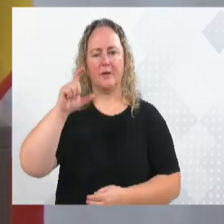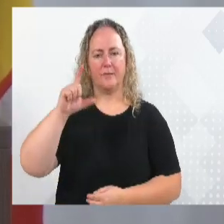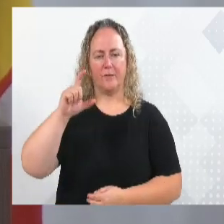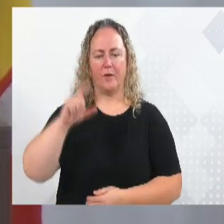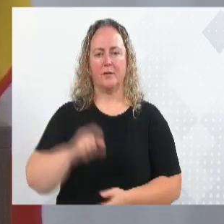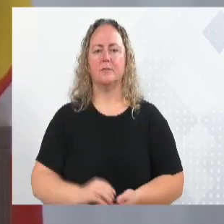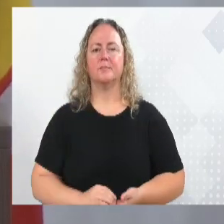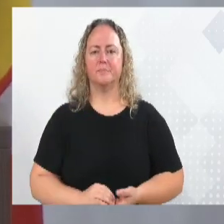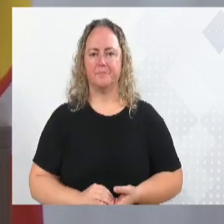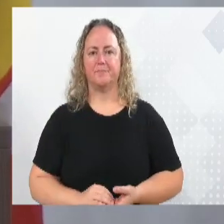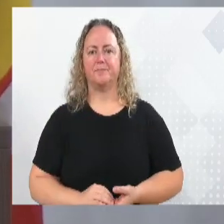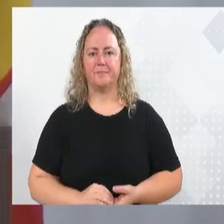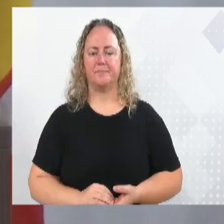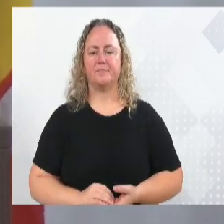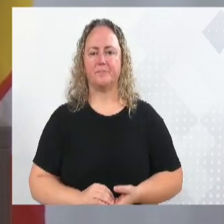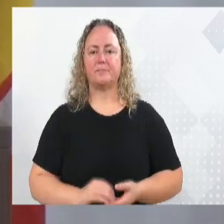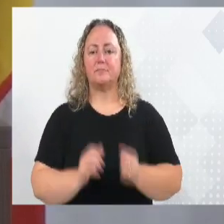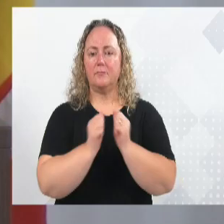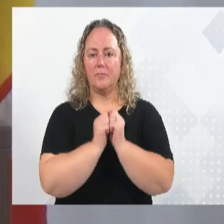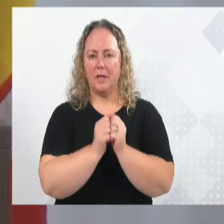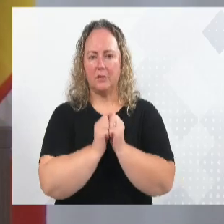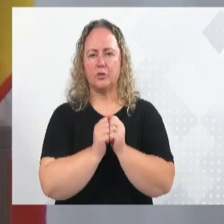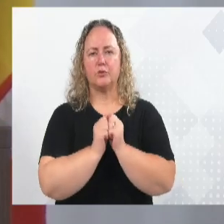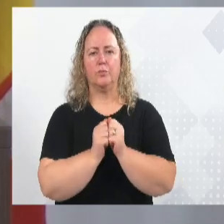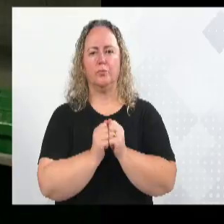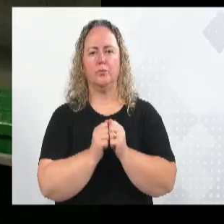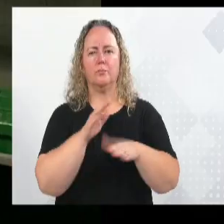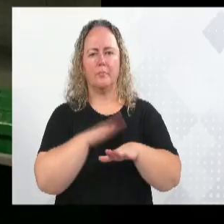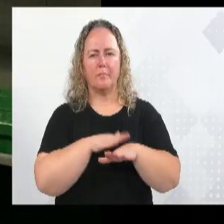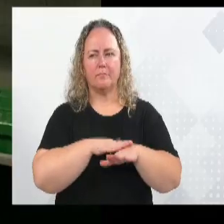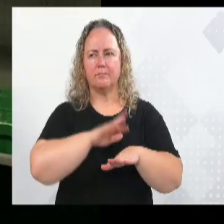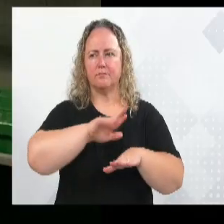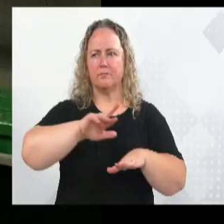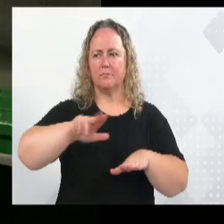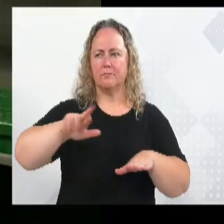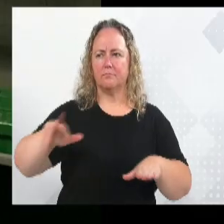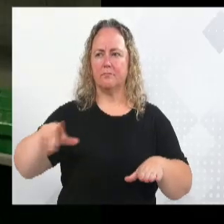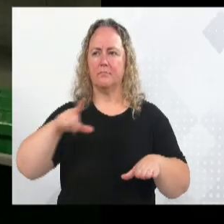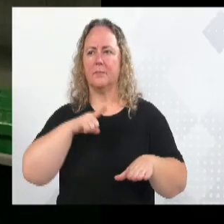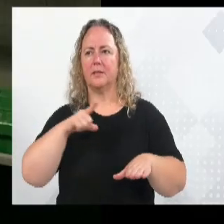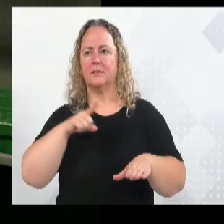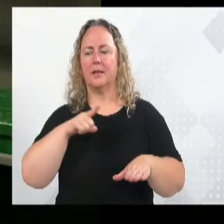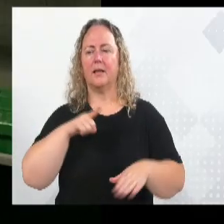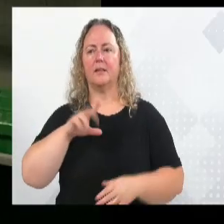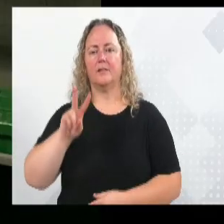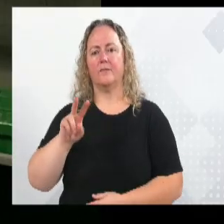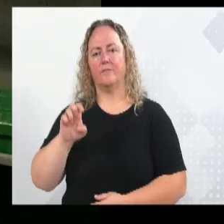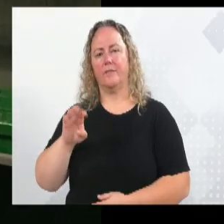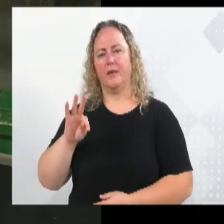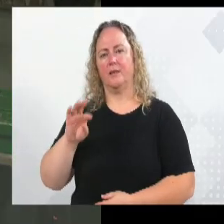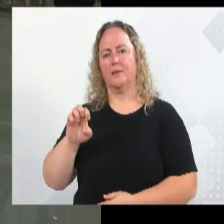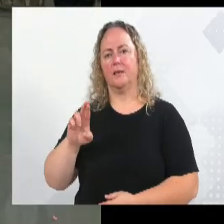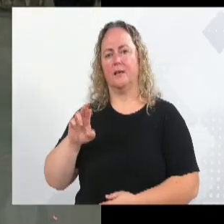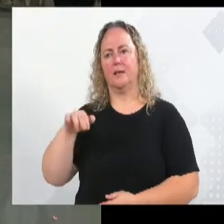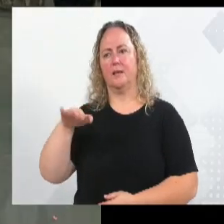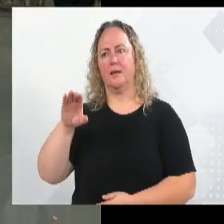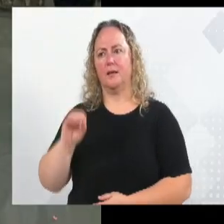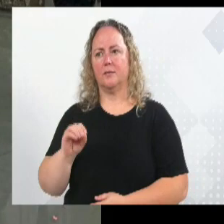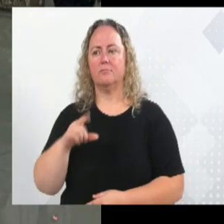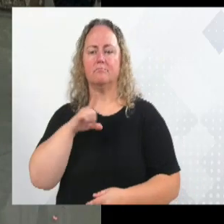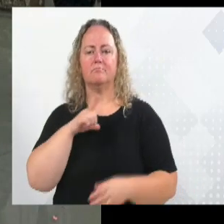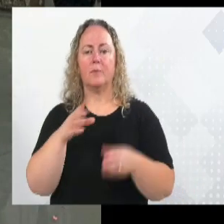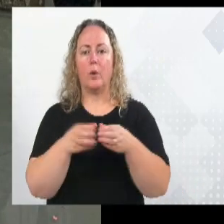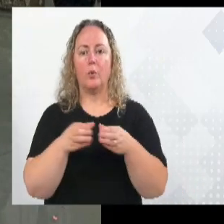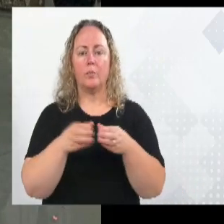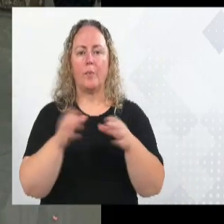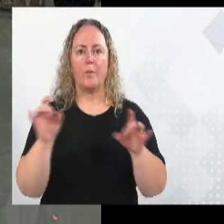ficamos lá conversamos a respeito de várias situações os veteranos têm um time pronto